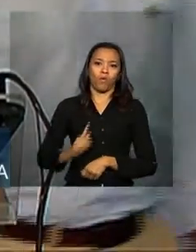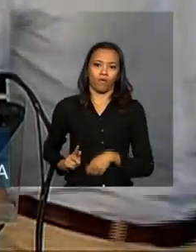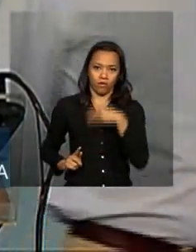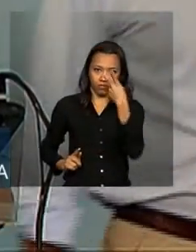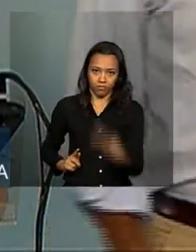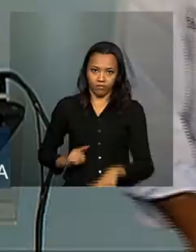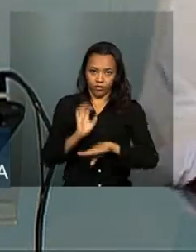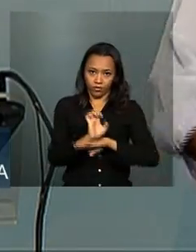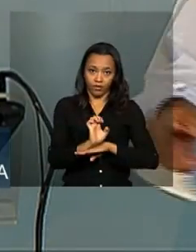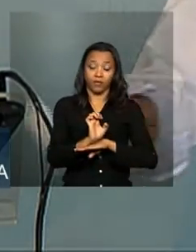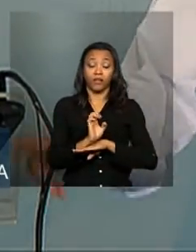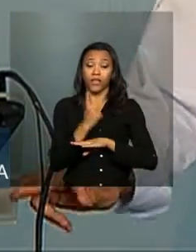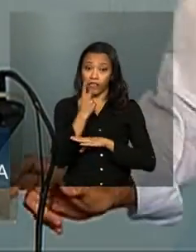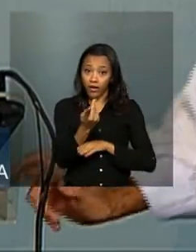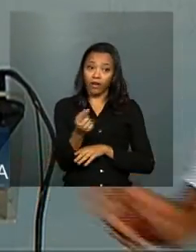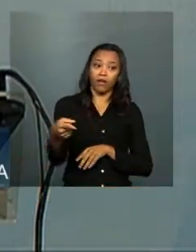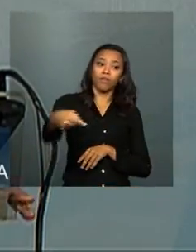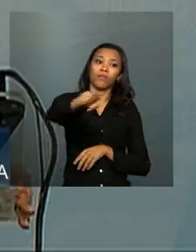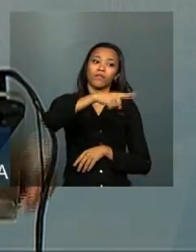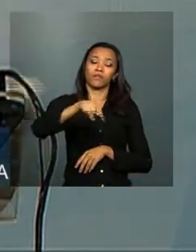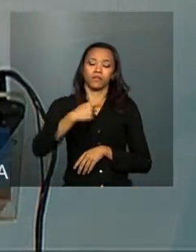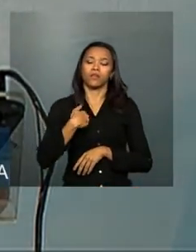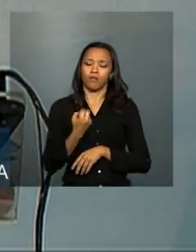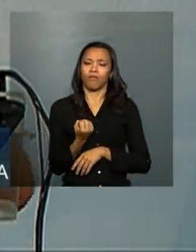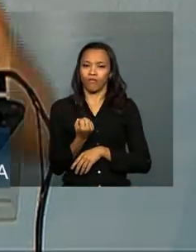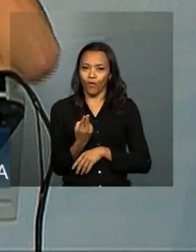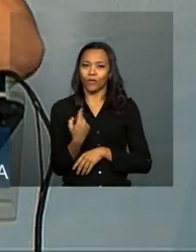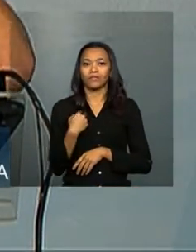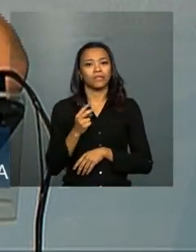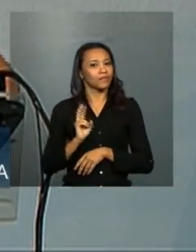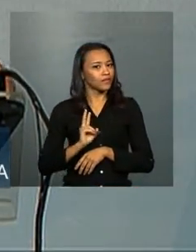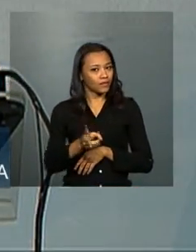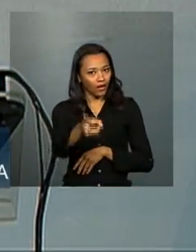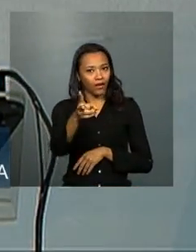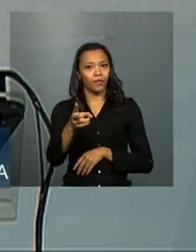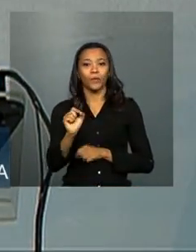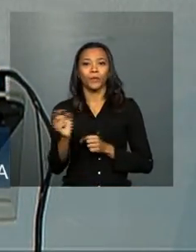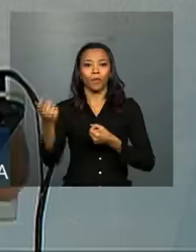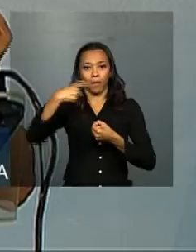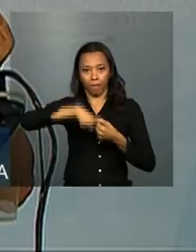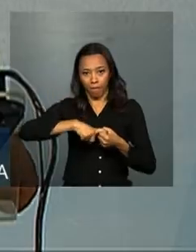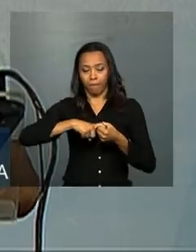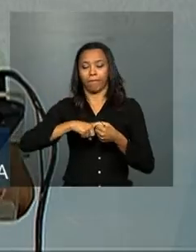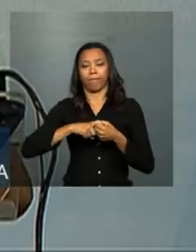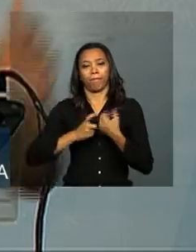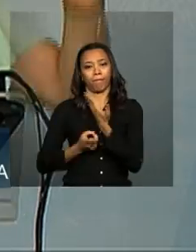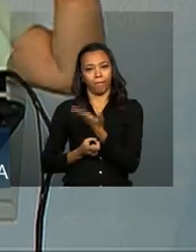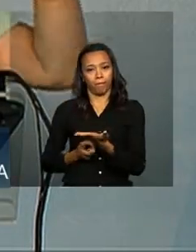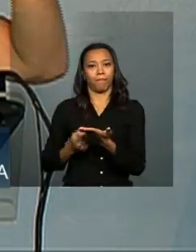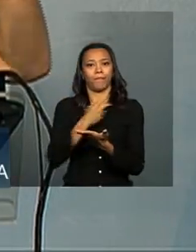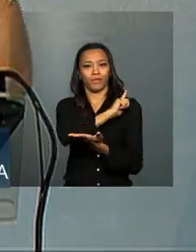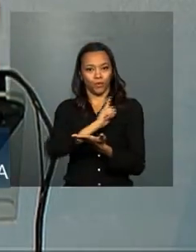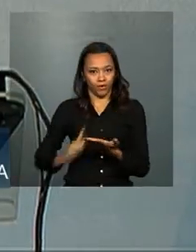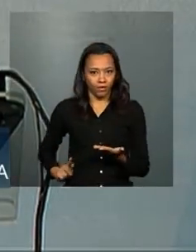e dizer para vocês que eu serei uma parceira do governador, como